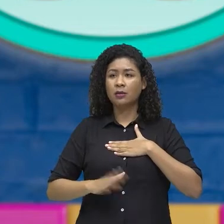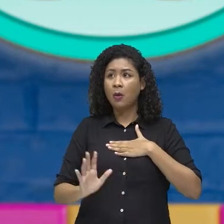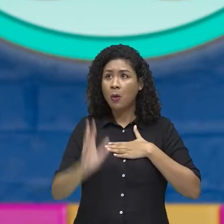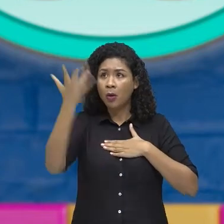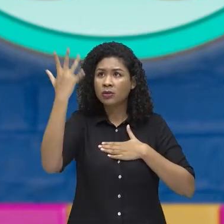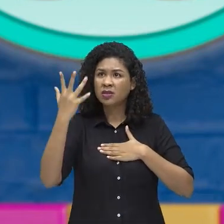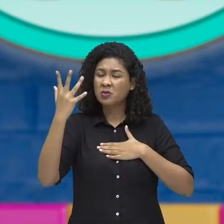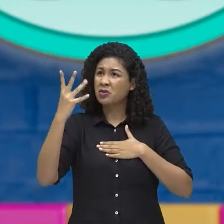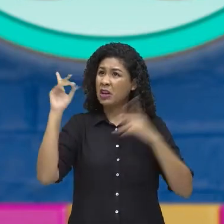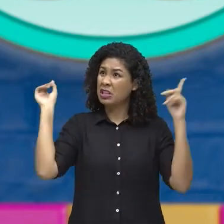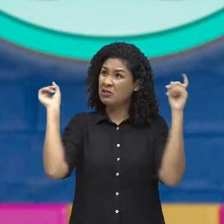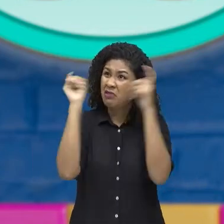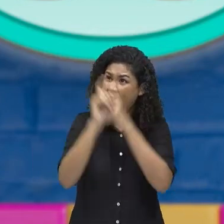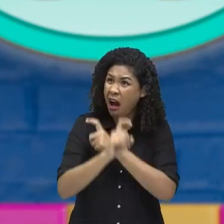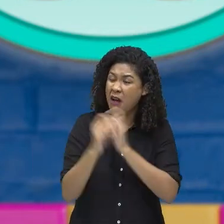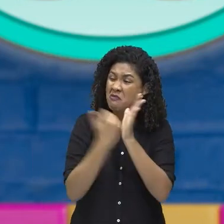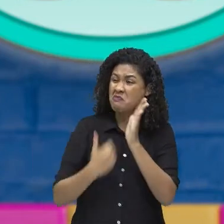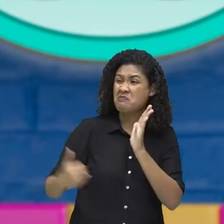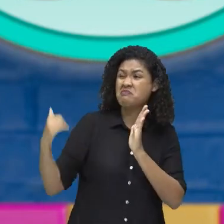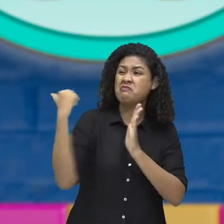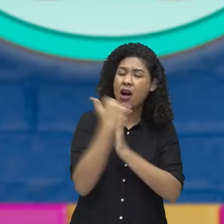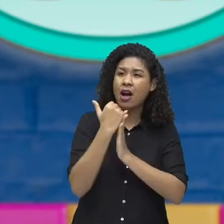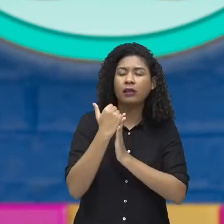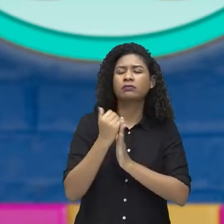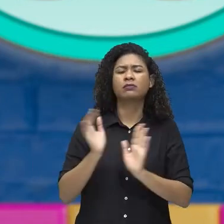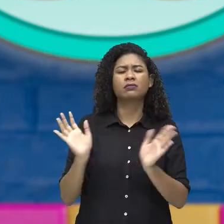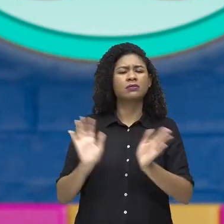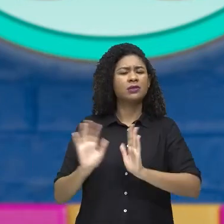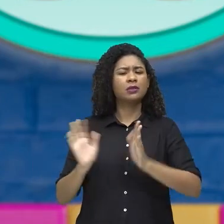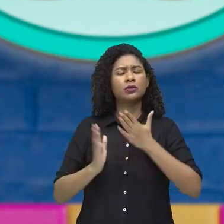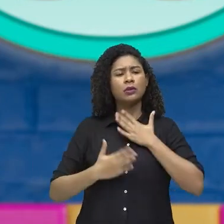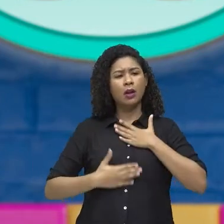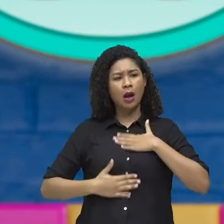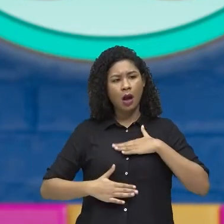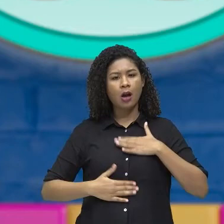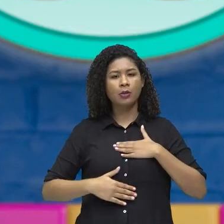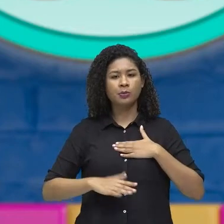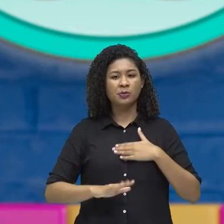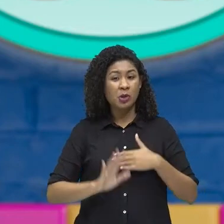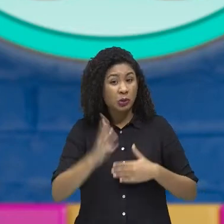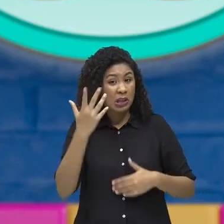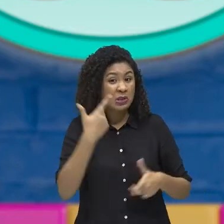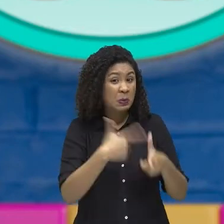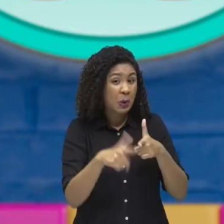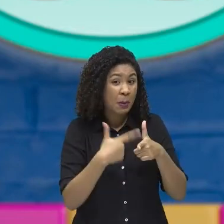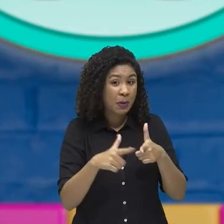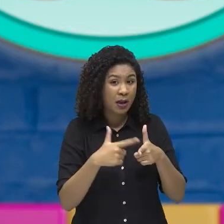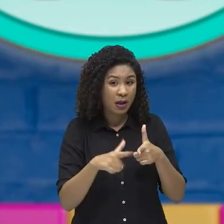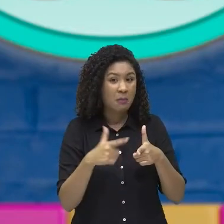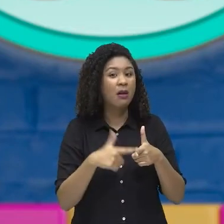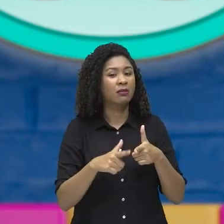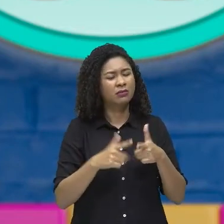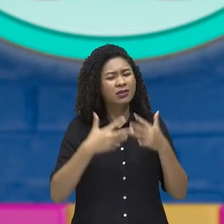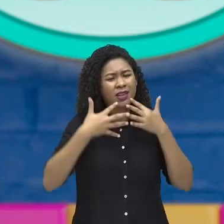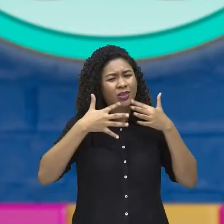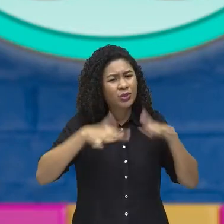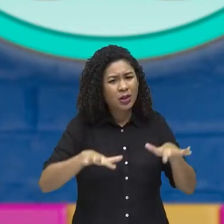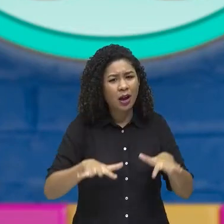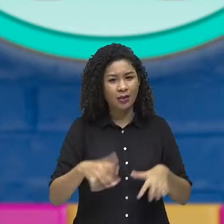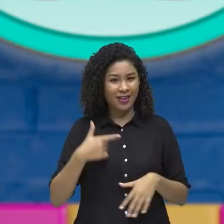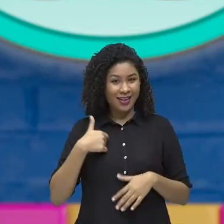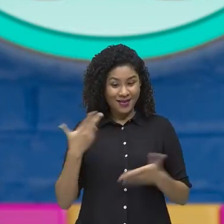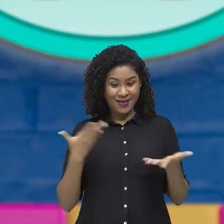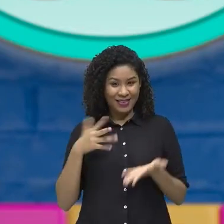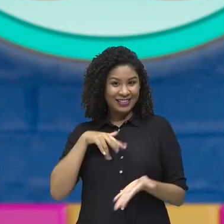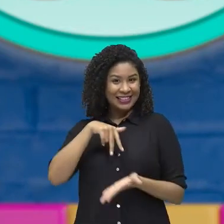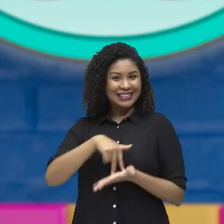numa tempestade. Às vezes é um problema, né? Problemas são naturais. Eu estou aqui hoje sorrindo, conversando com vocês e tenho meus problemas. A Renata